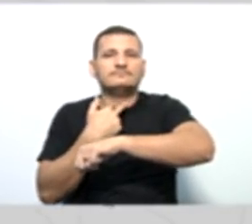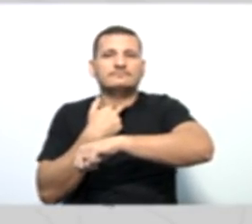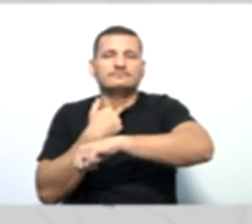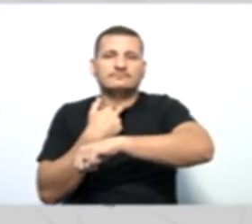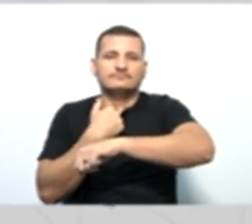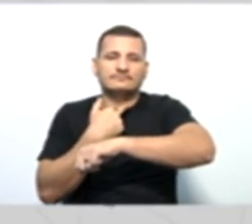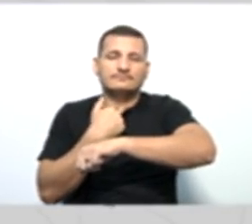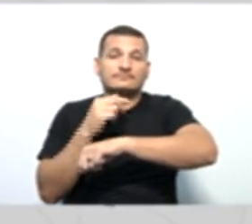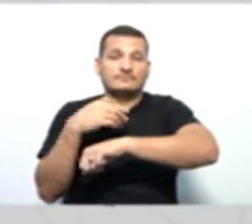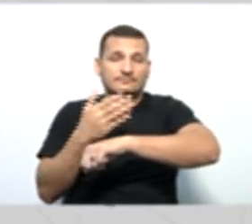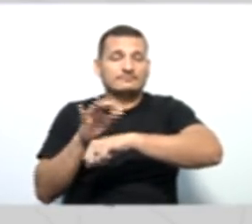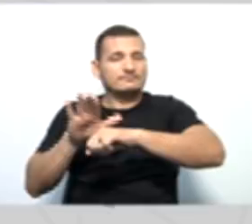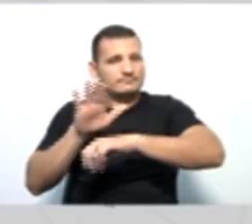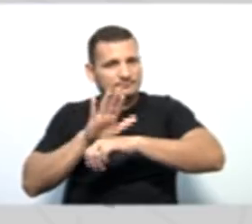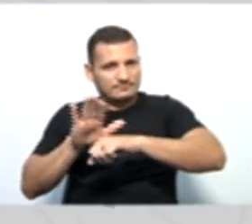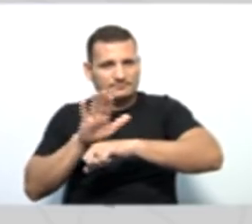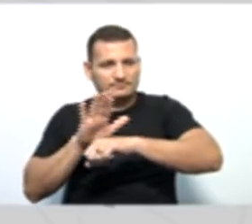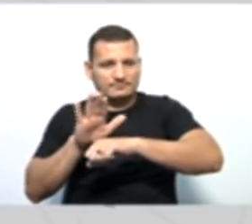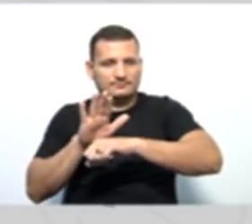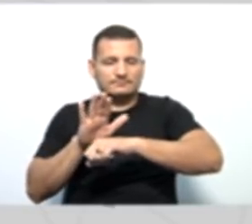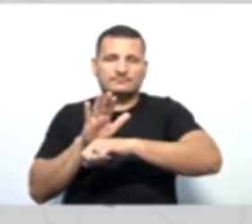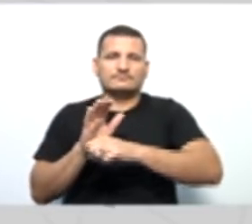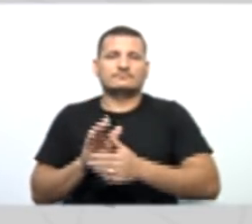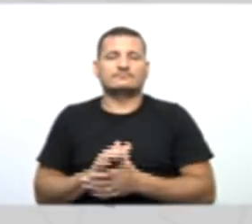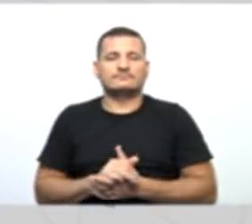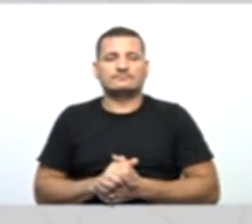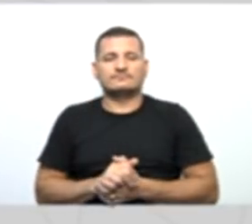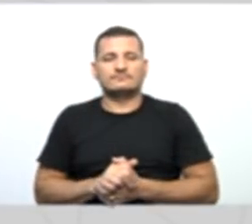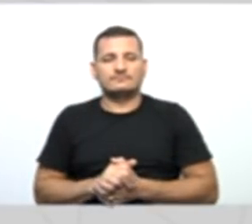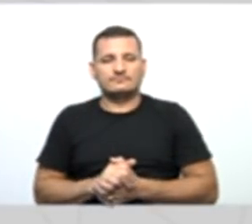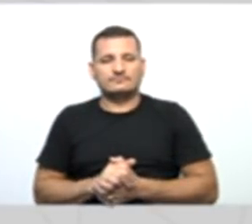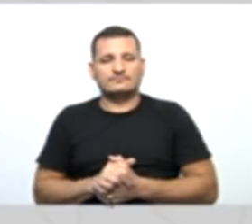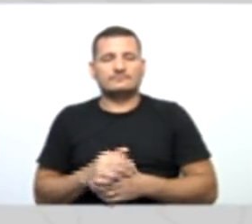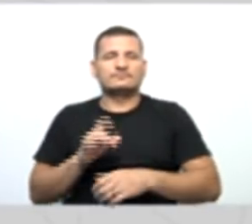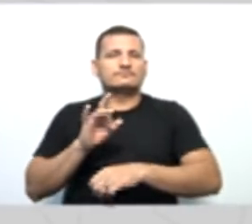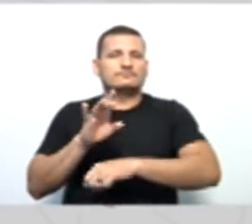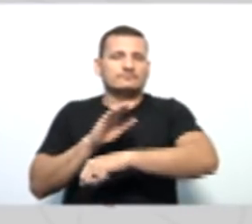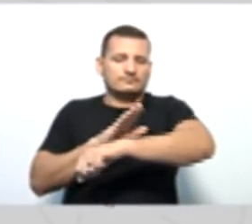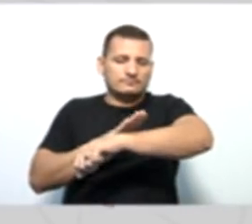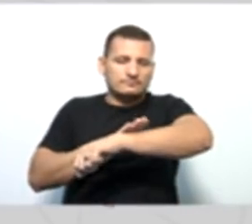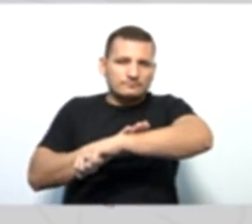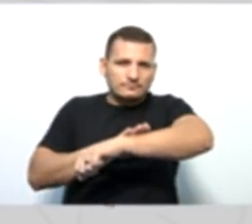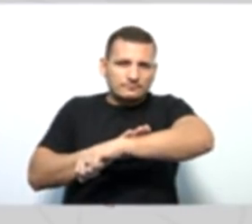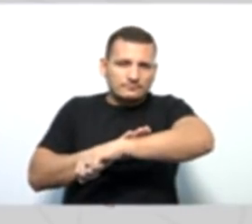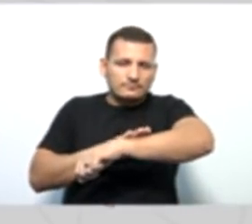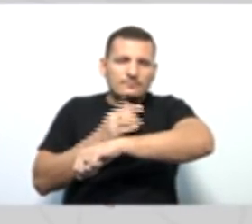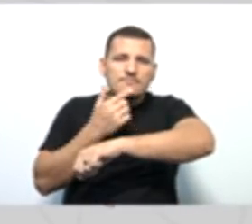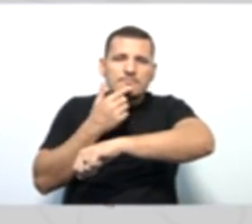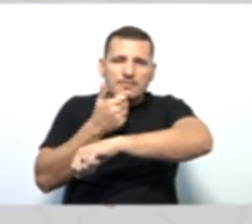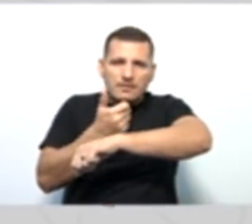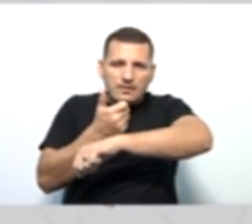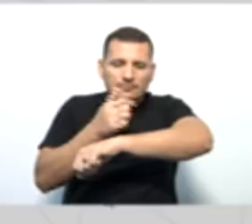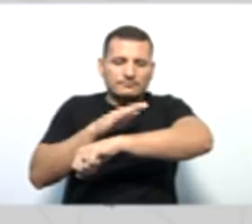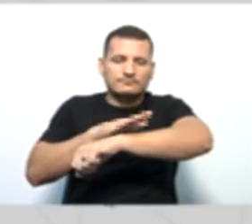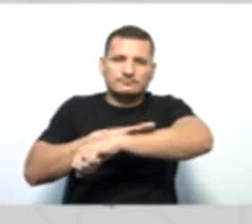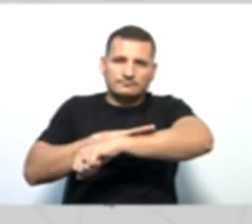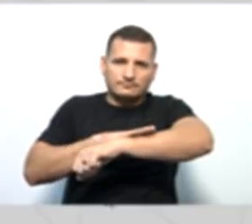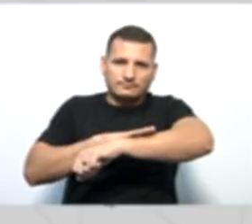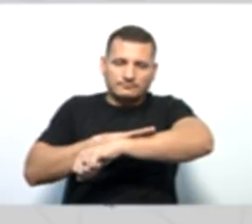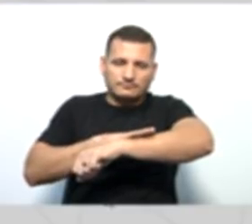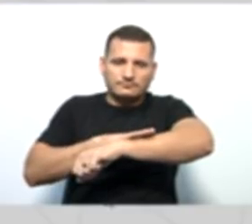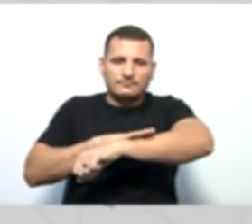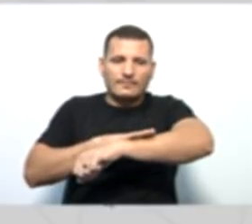pessoa? Não. Então, cuidado com certas situações. Então, pressiona próximo, pressiona, de repente, até um torniquete e assim